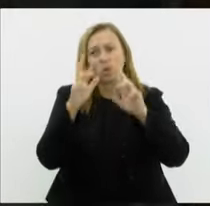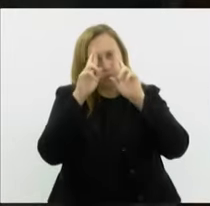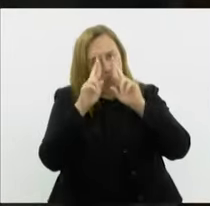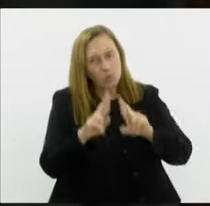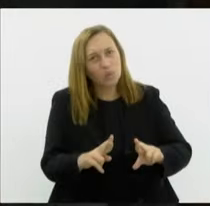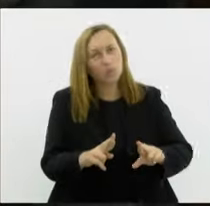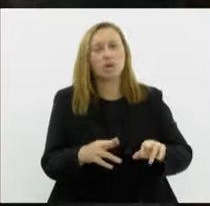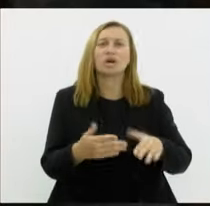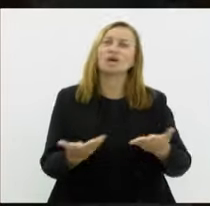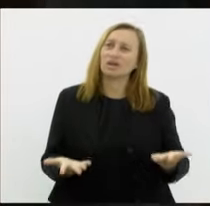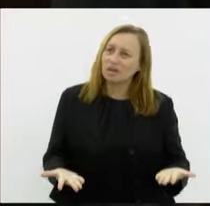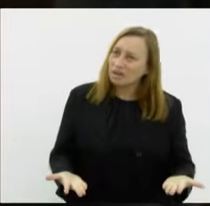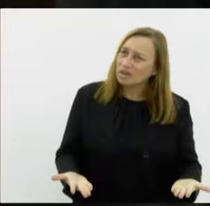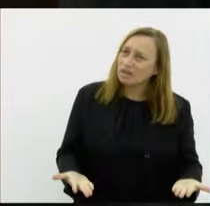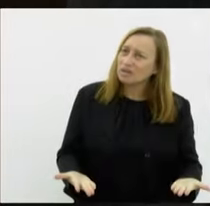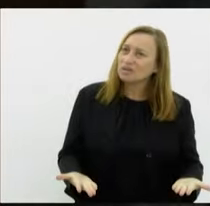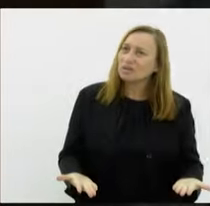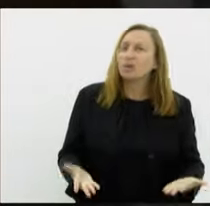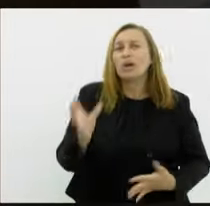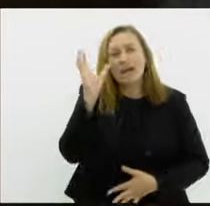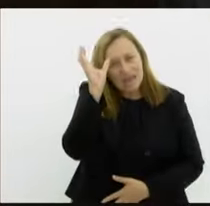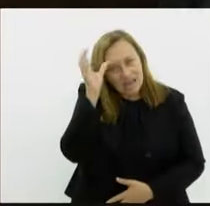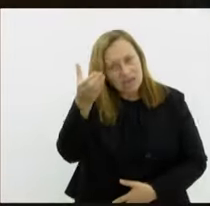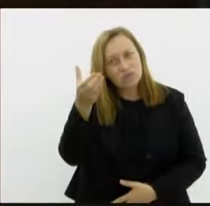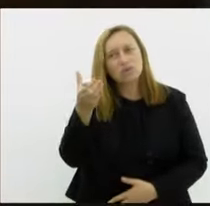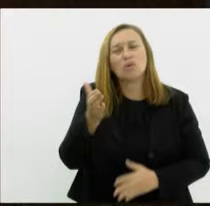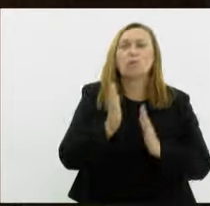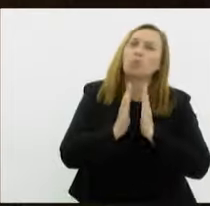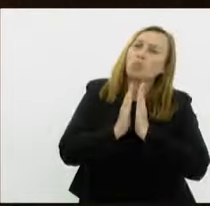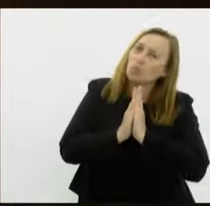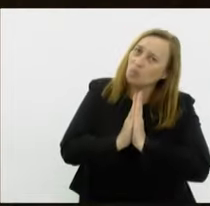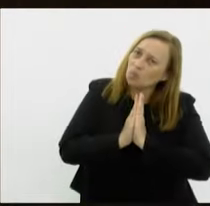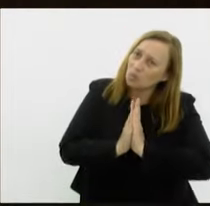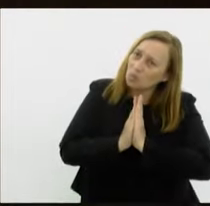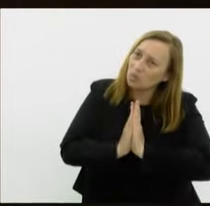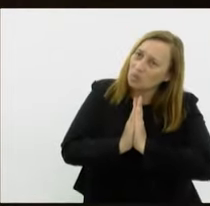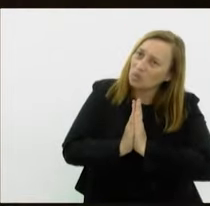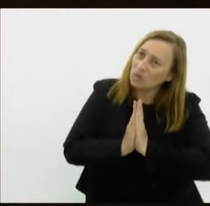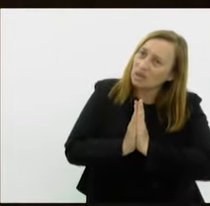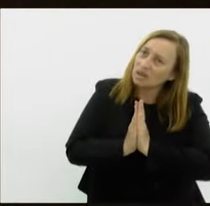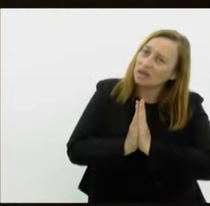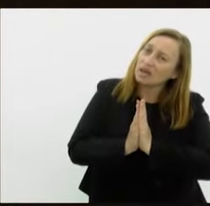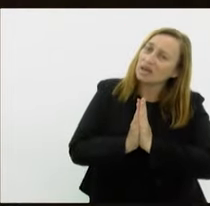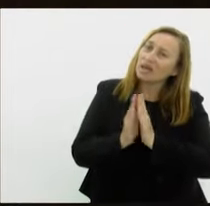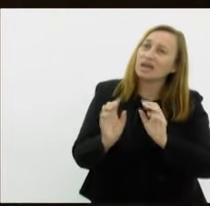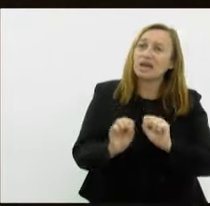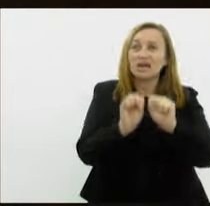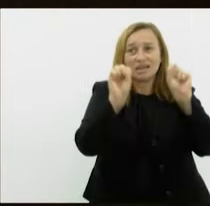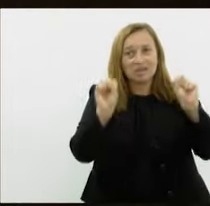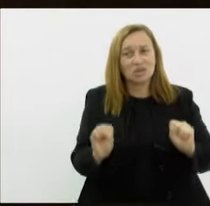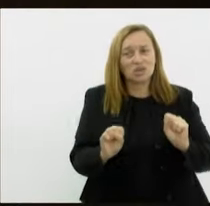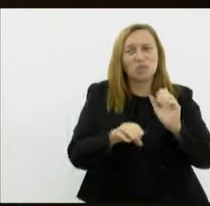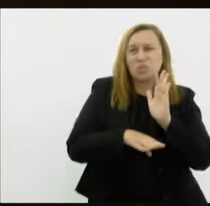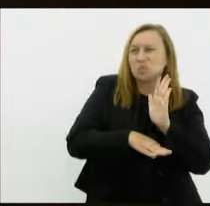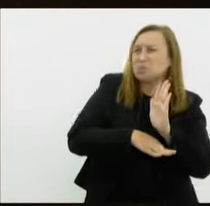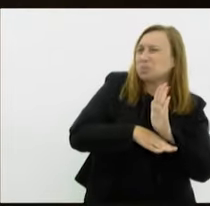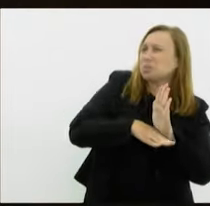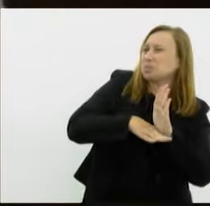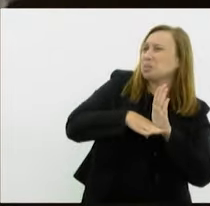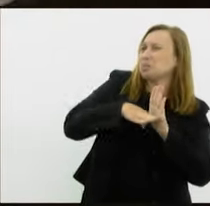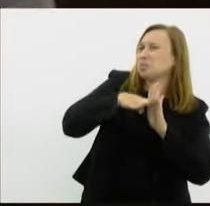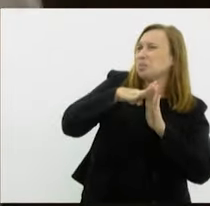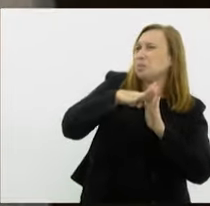dê uma solução para esse sistema de elevadores. Eu não tenho